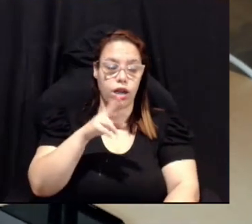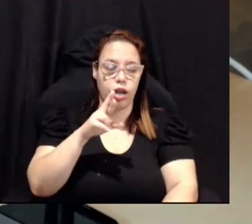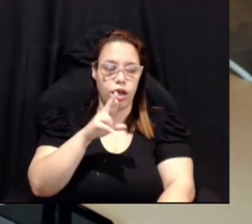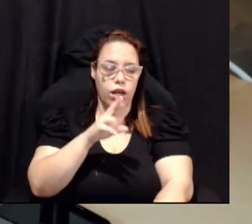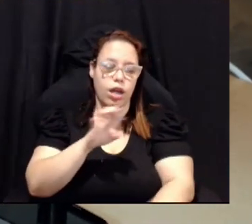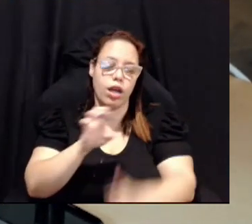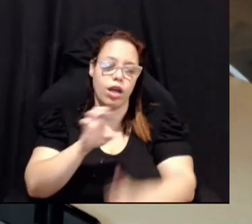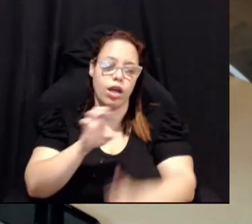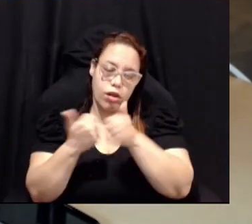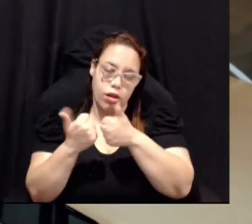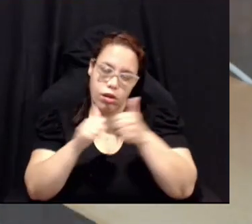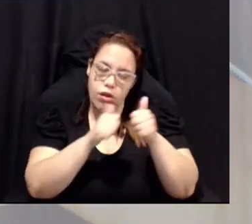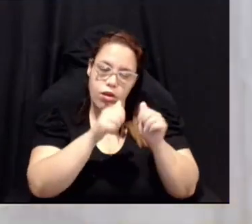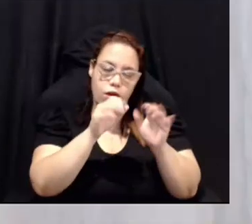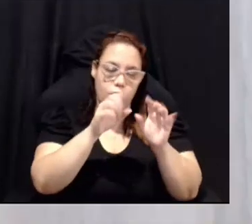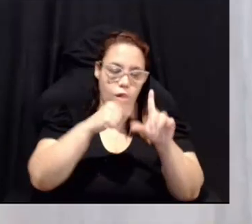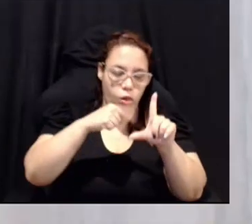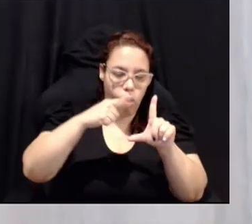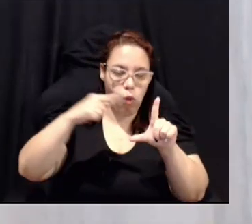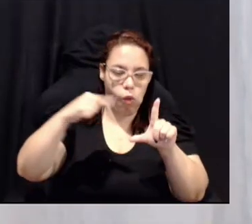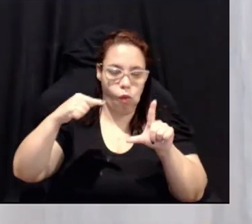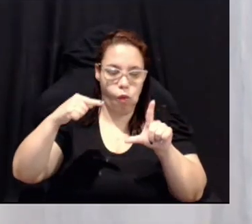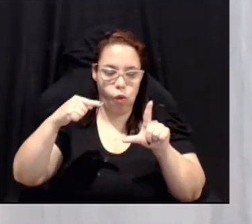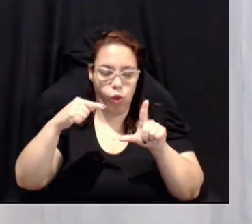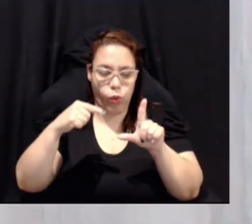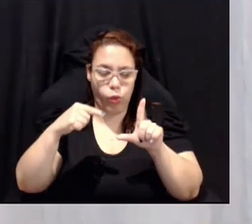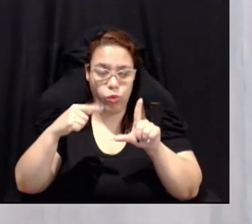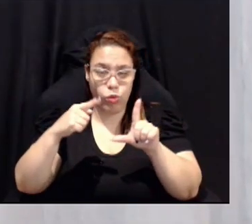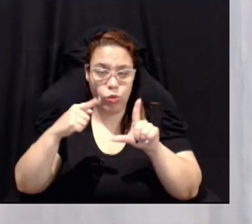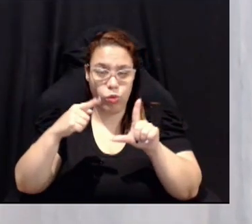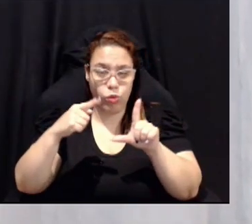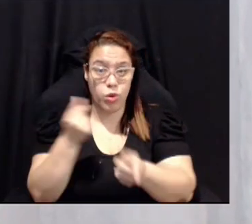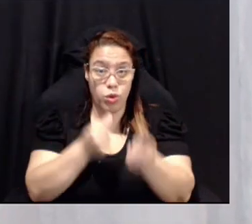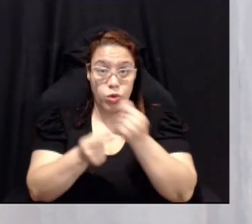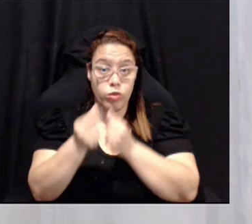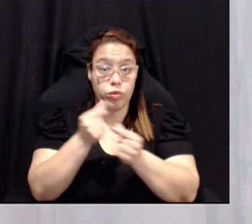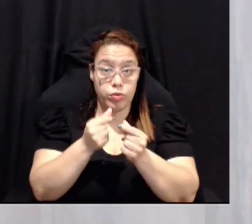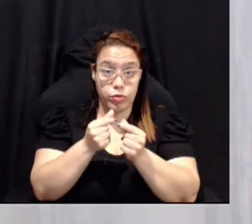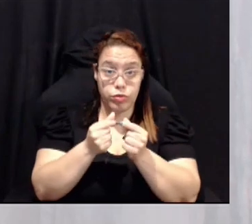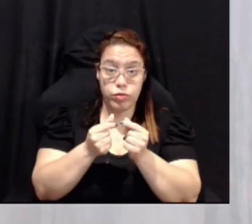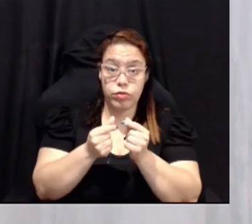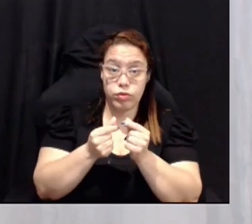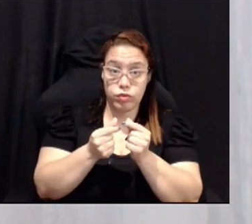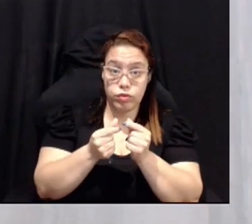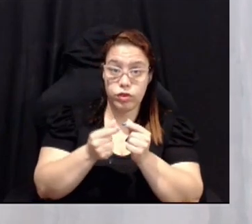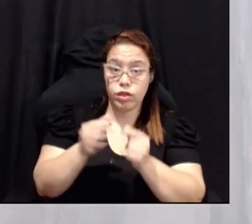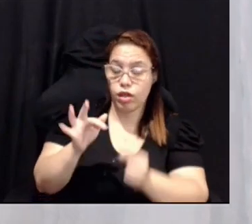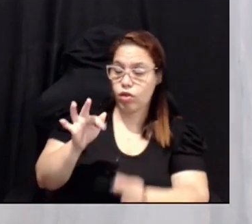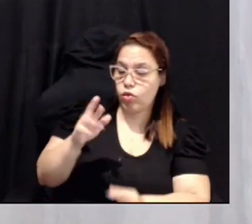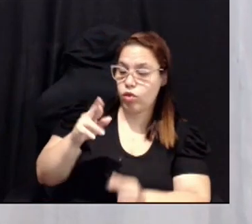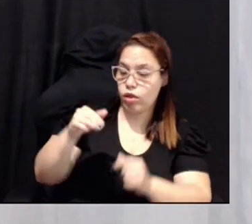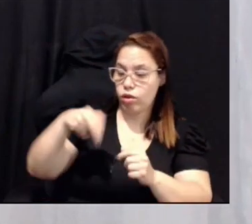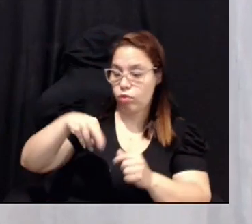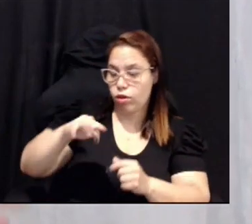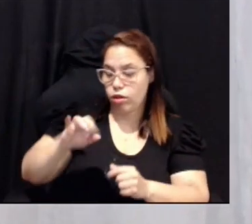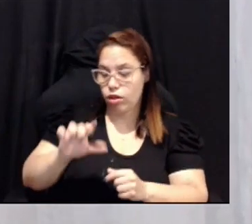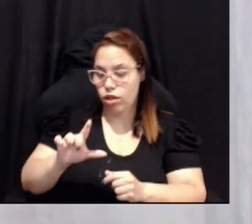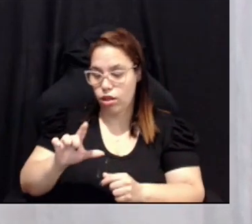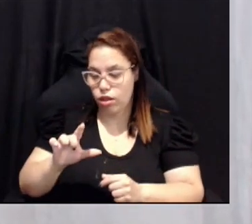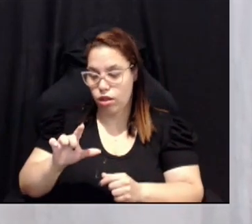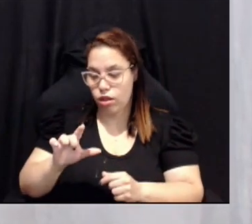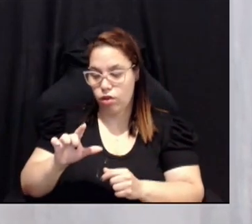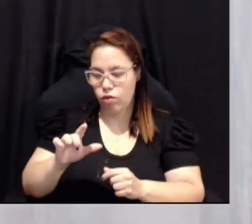análise gráfica, ela é muito ali no gráfico, nos preços. E a fundamentalista já é mais